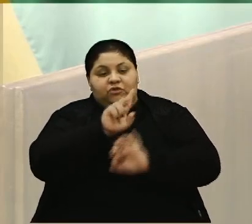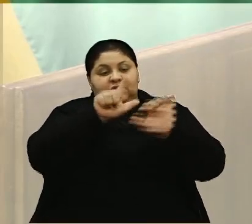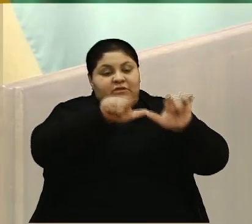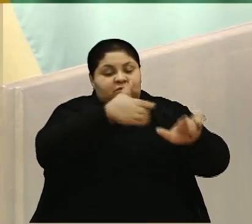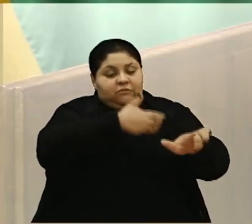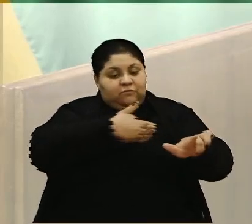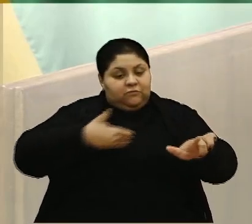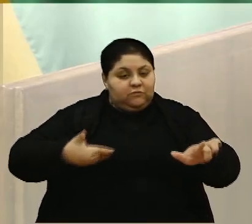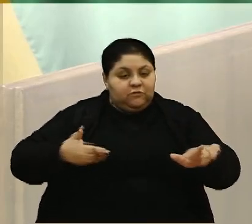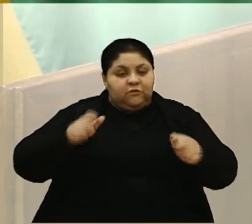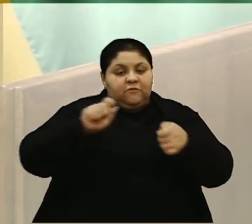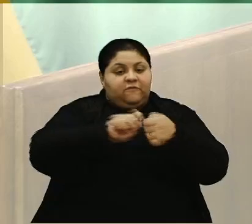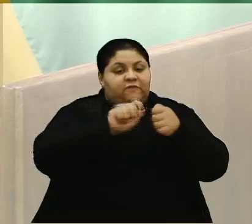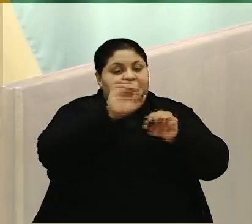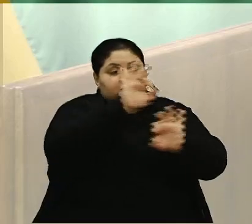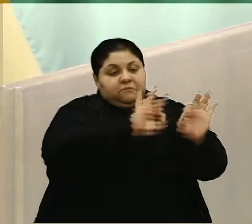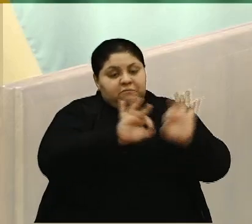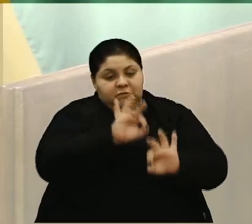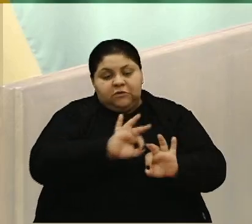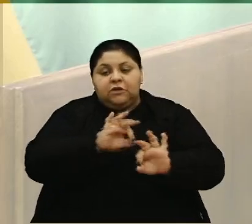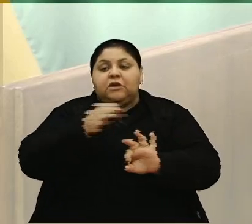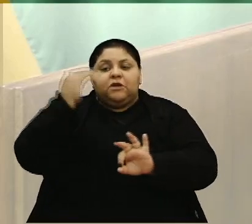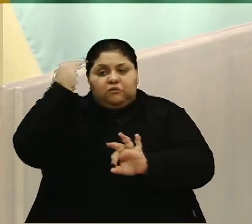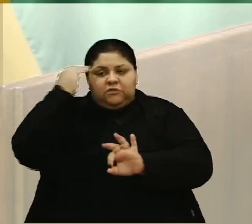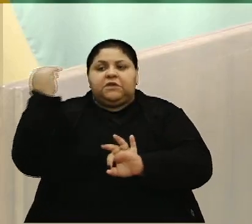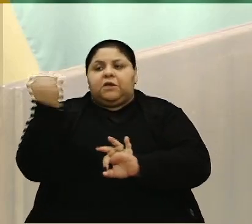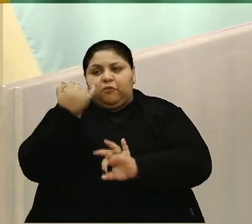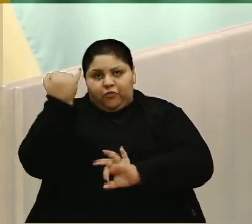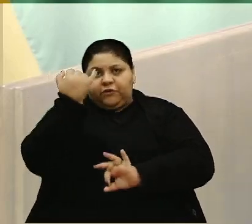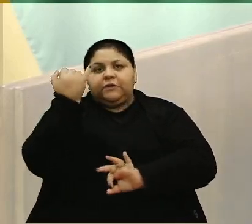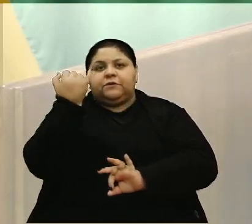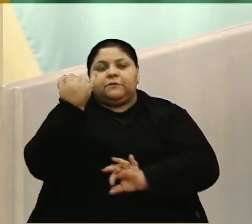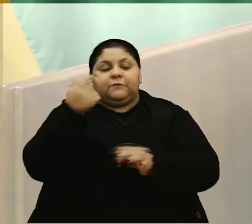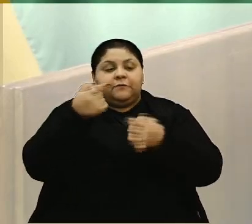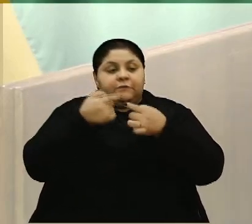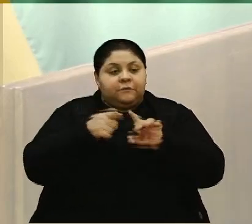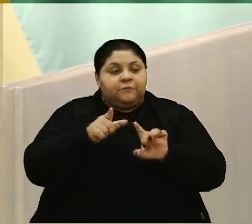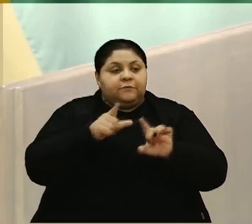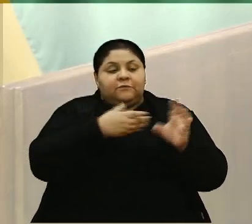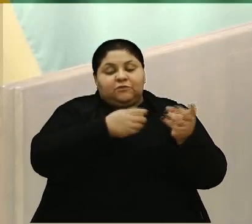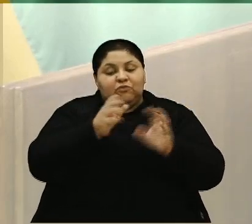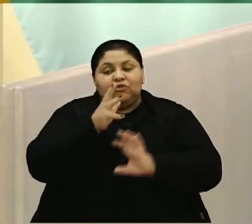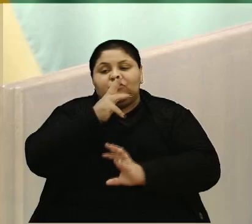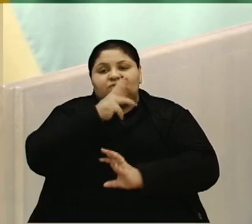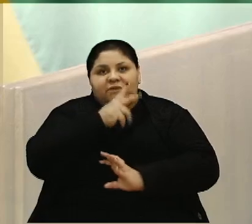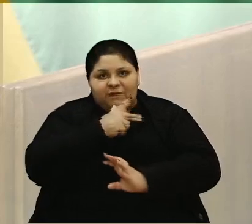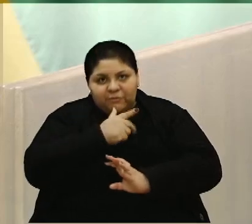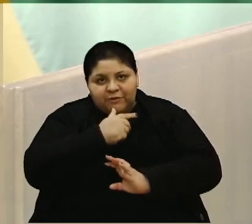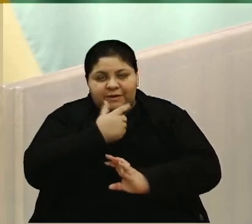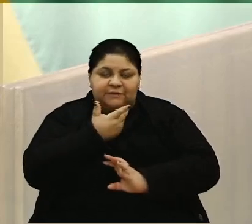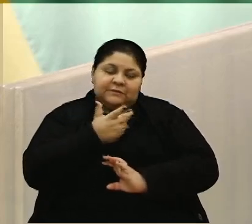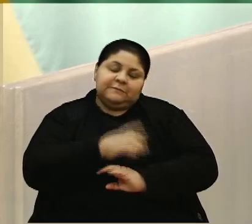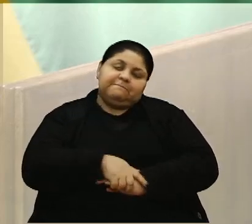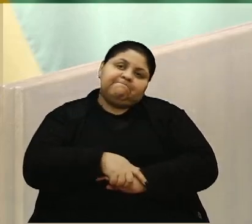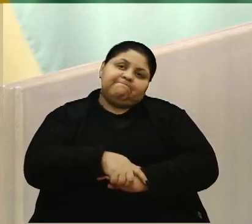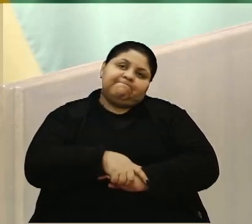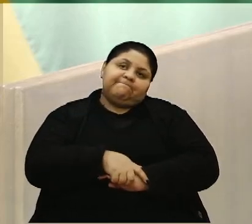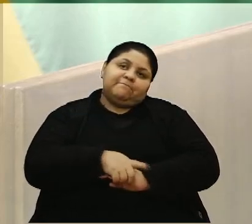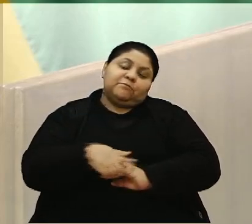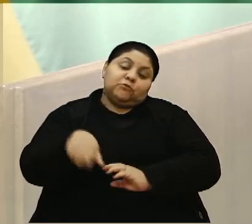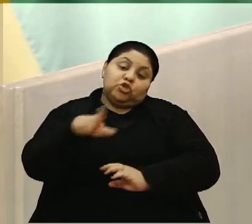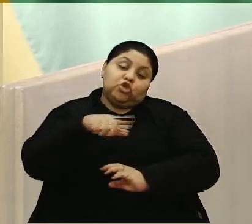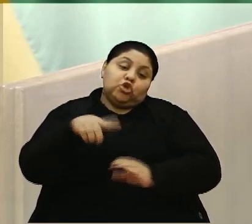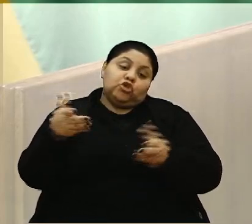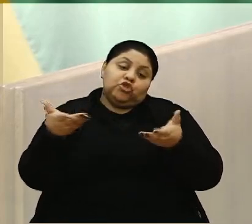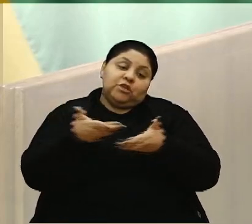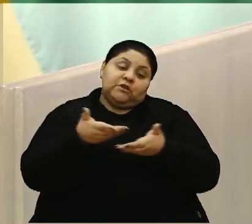estão fazendo topografia, eu sei que é importante, mas está muito demorado. E aí nós já